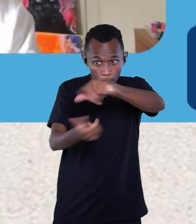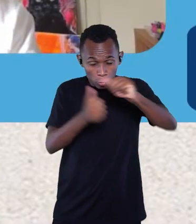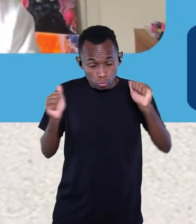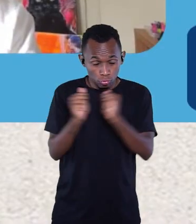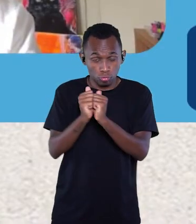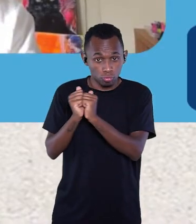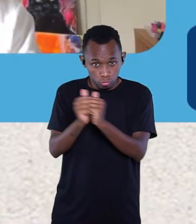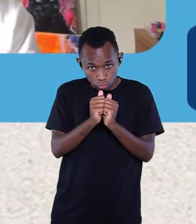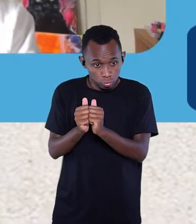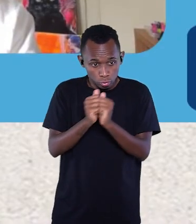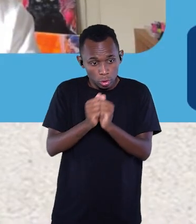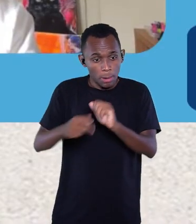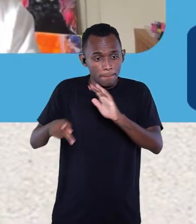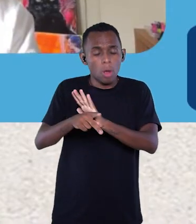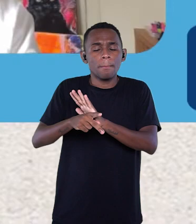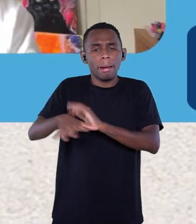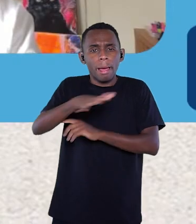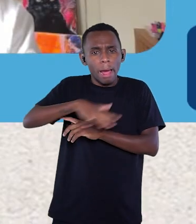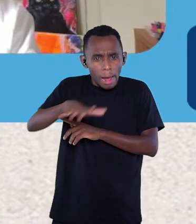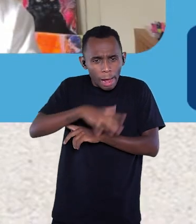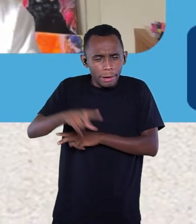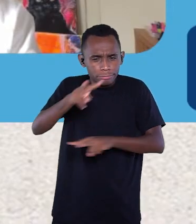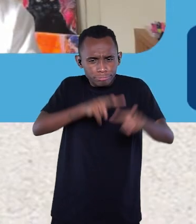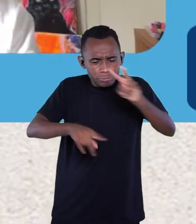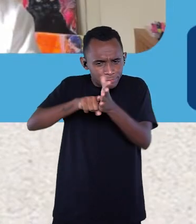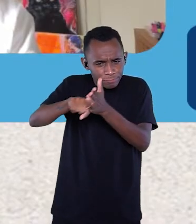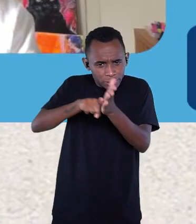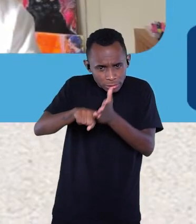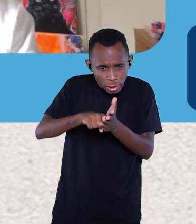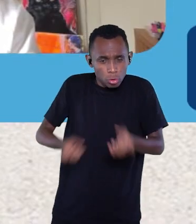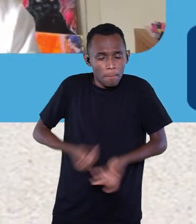a poética das lesbianidades.